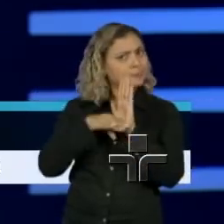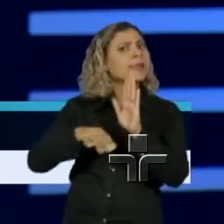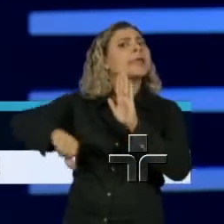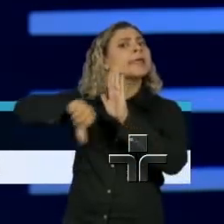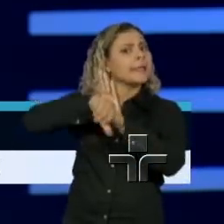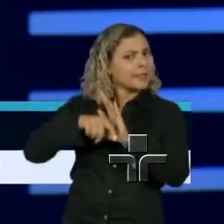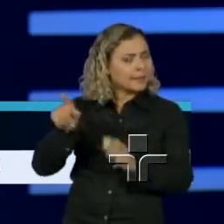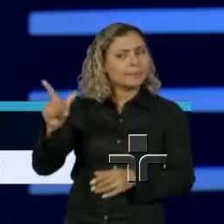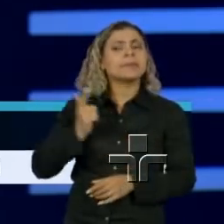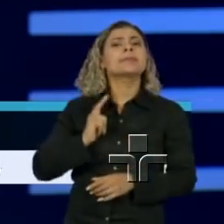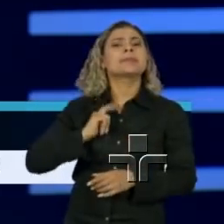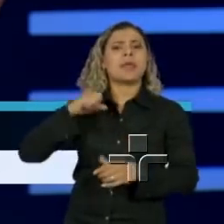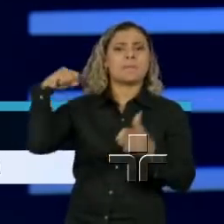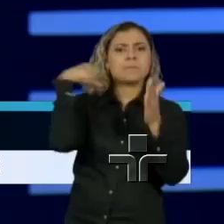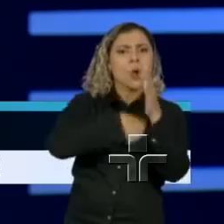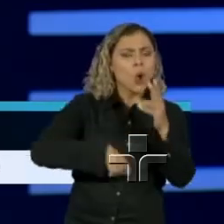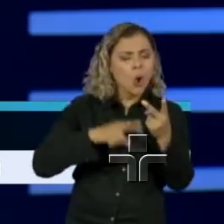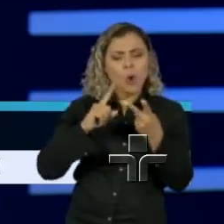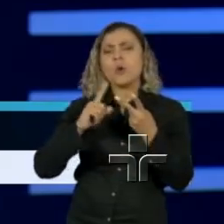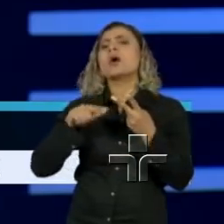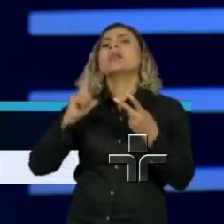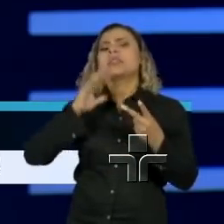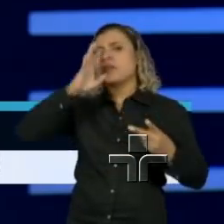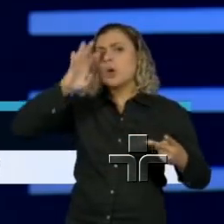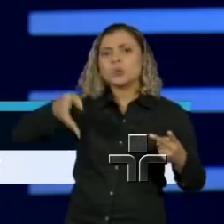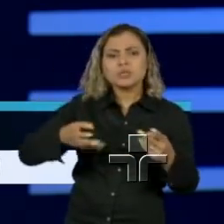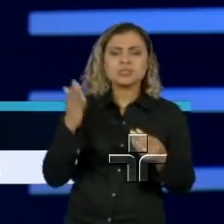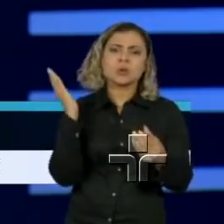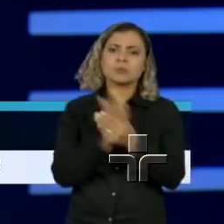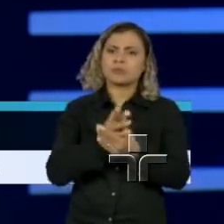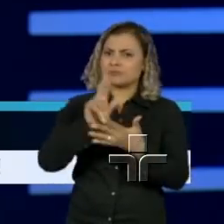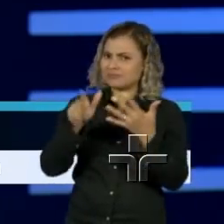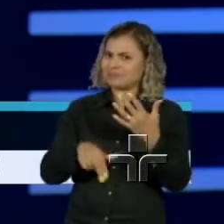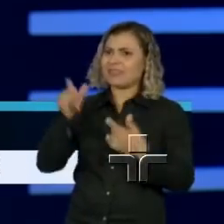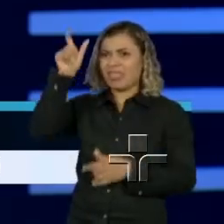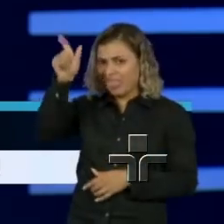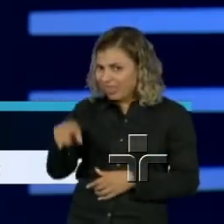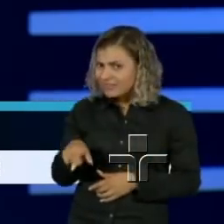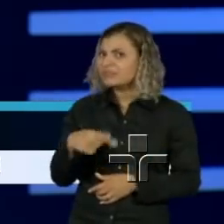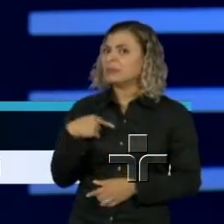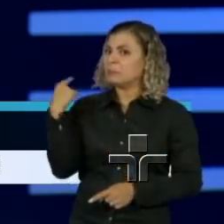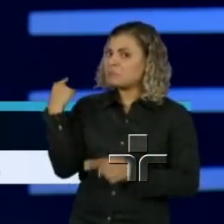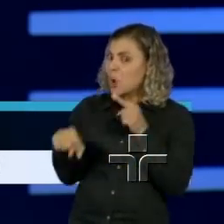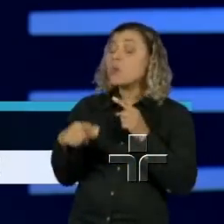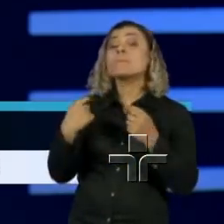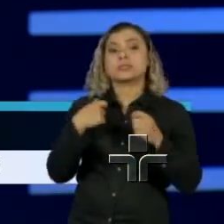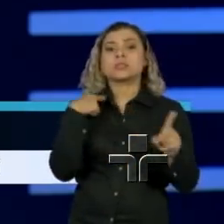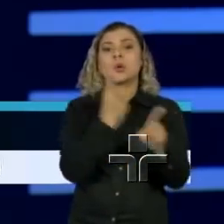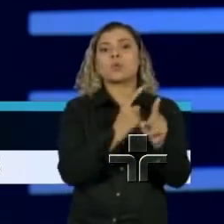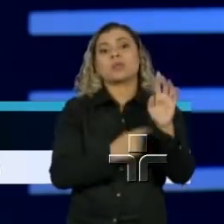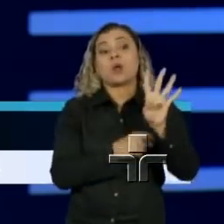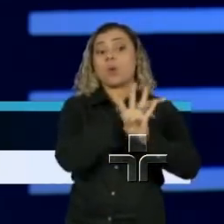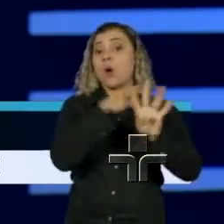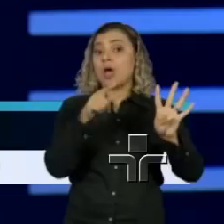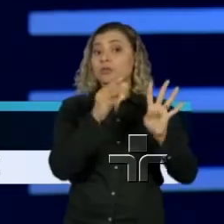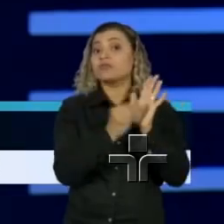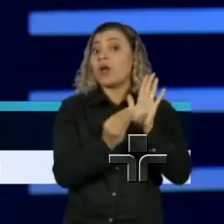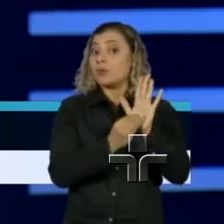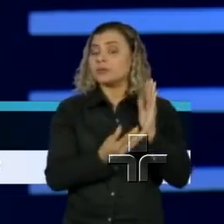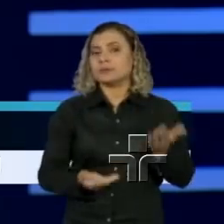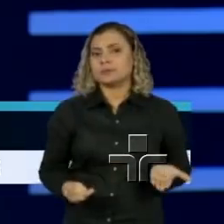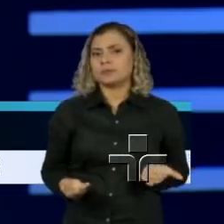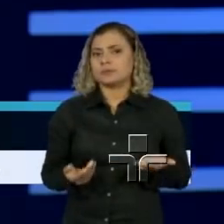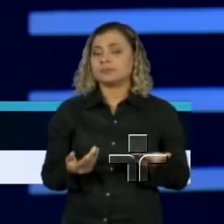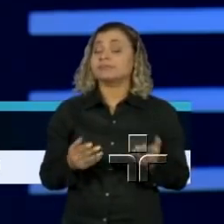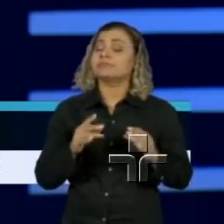agressão a mulheres, já teve condenações, é um sujeito da pior espécie, e precisa identificar os outros 4, inclusive. Então, eu acho que é um